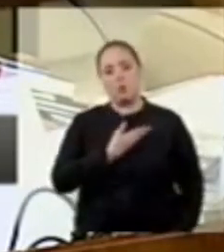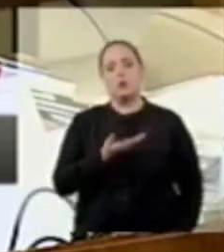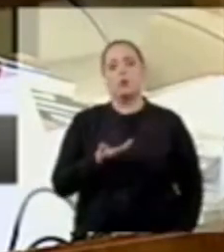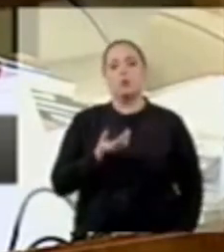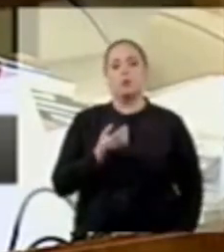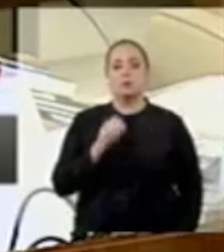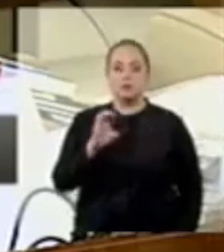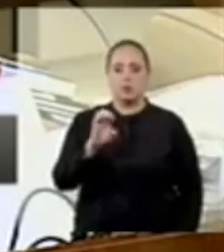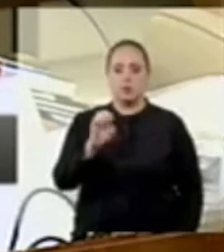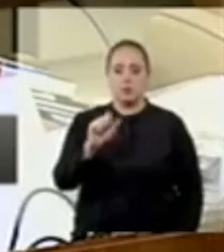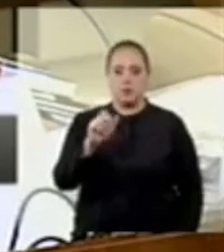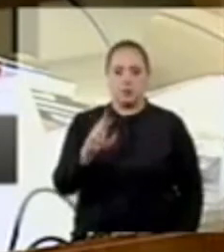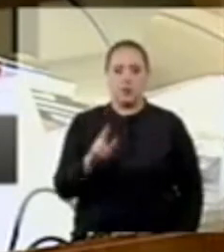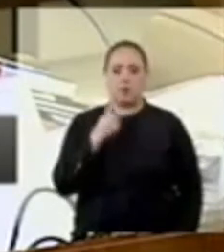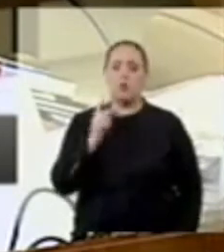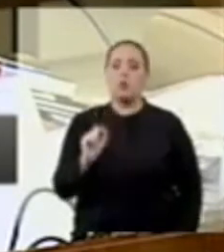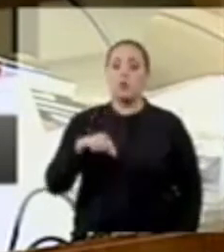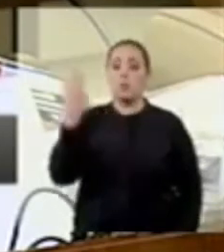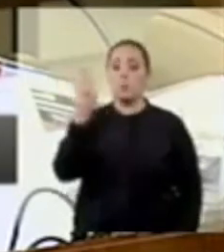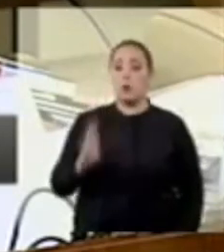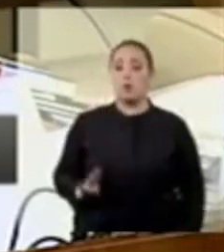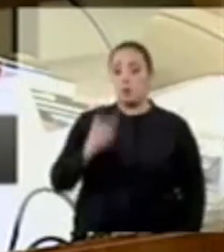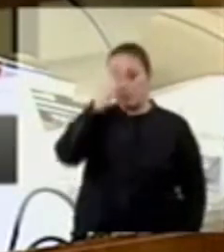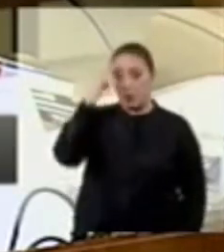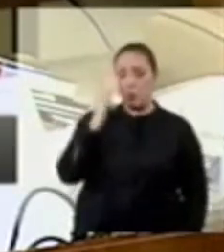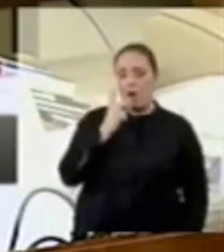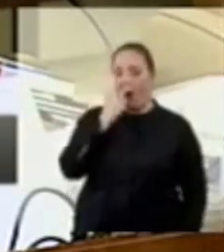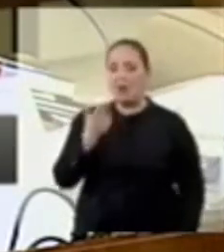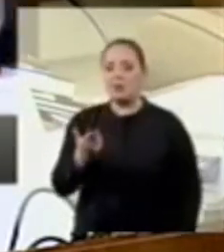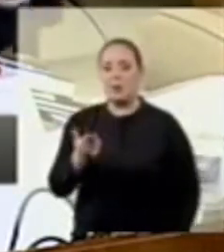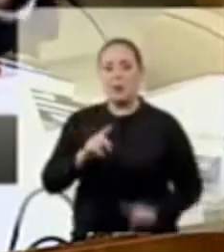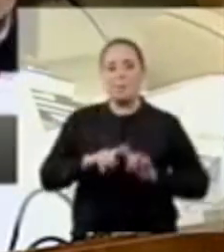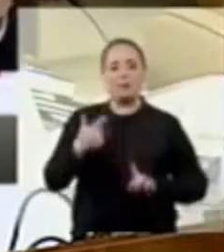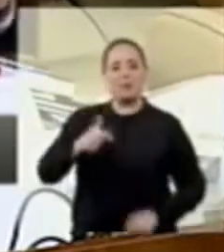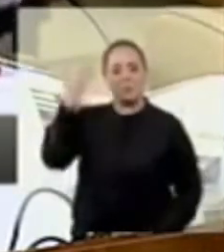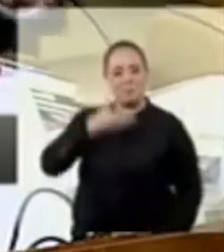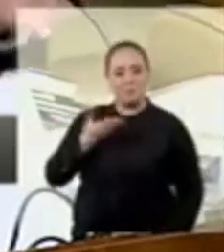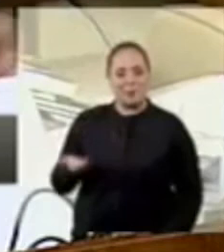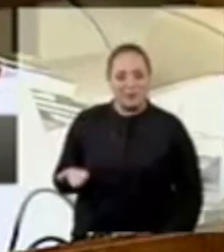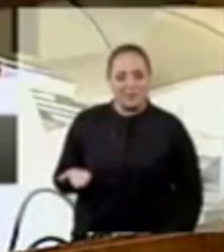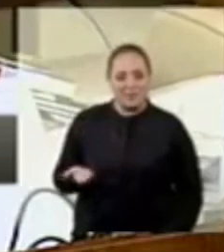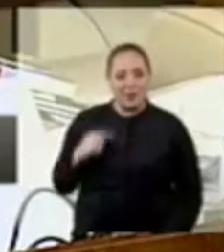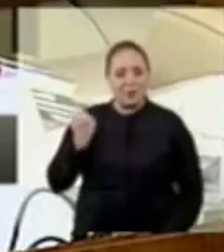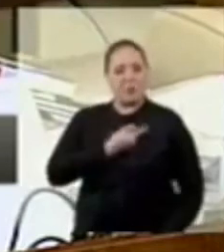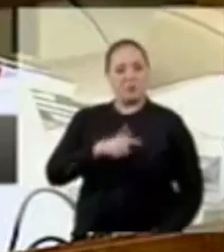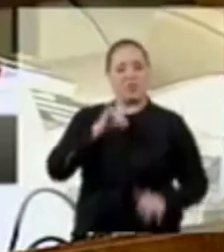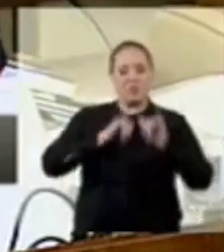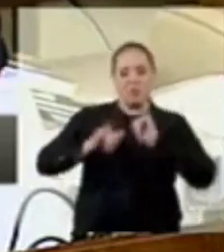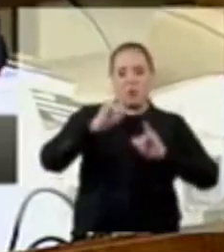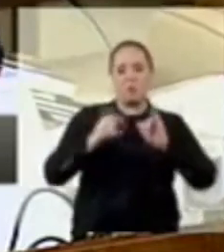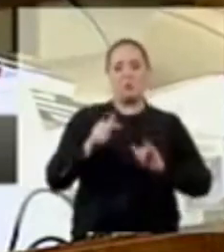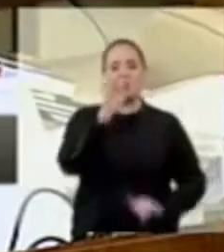moreira recentemente falecido no brasil as pessoas acham sem ter procurado e portanto a gente opera sem informação sem